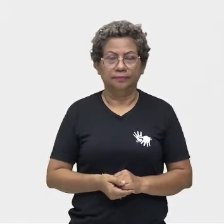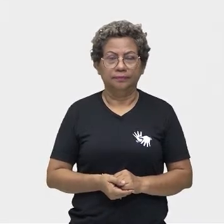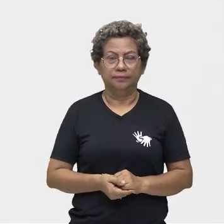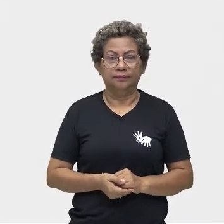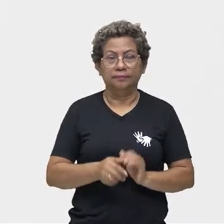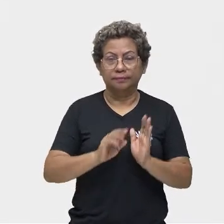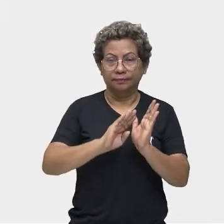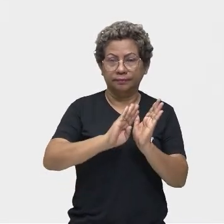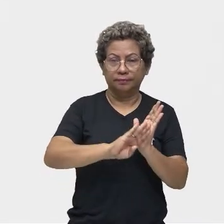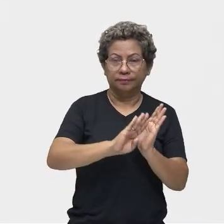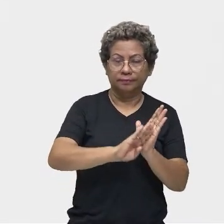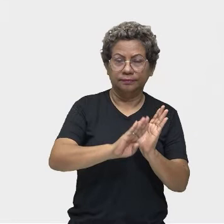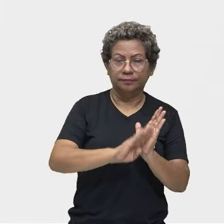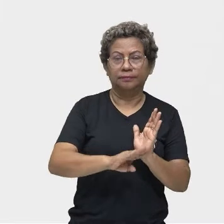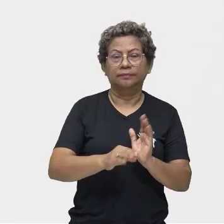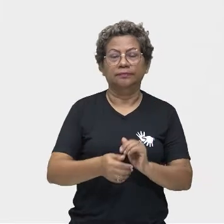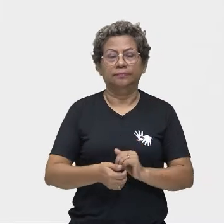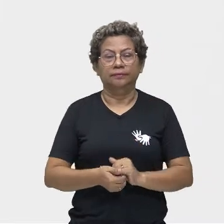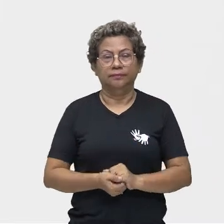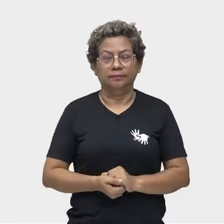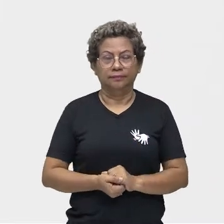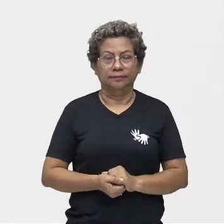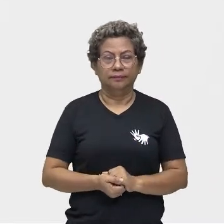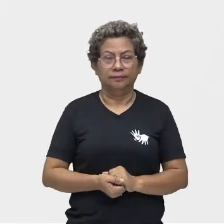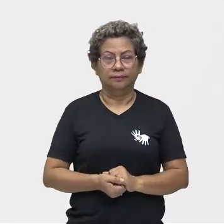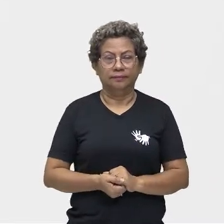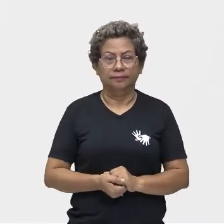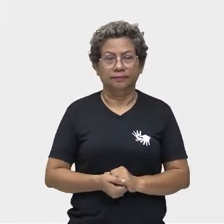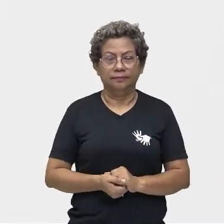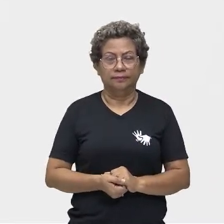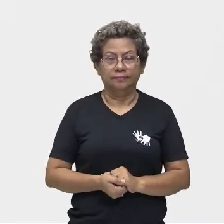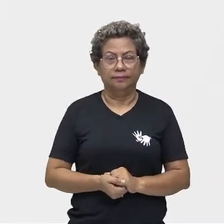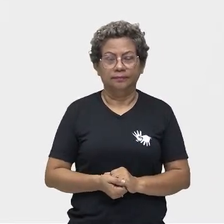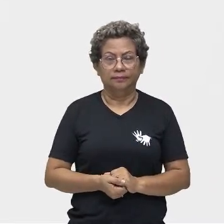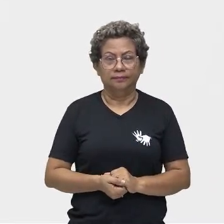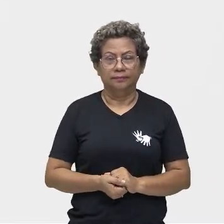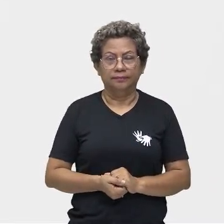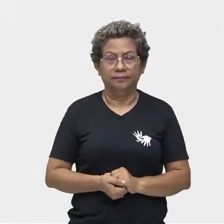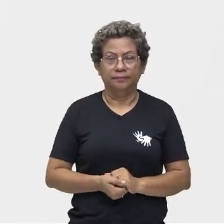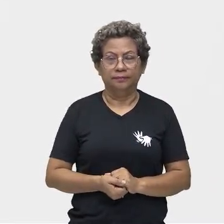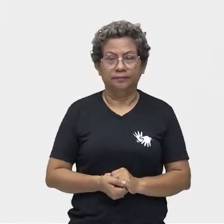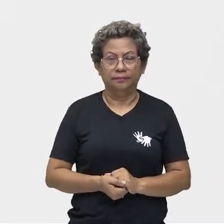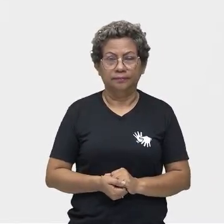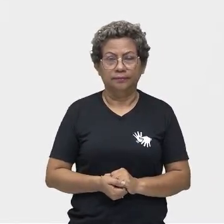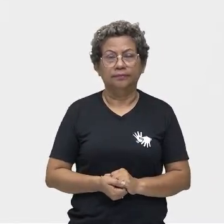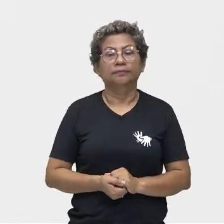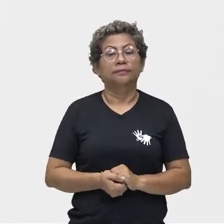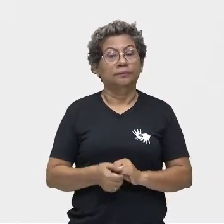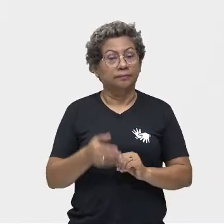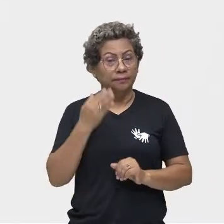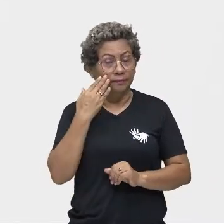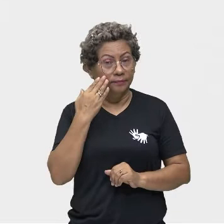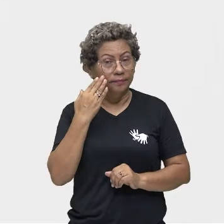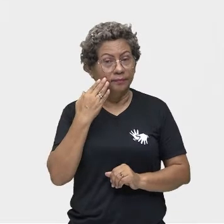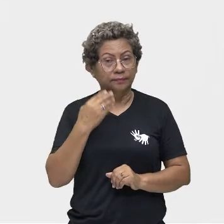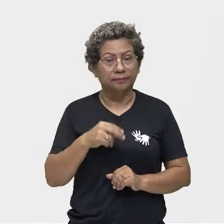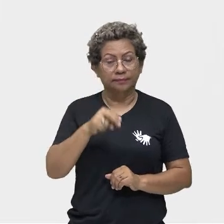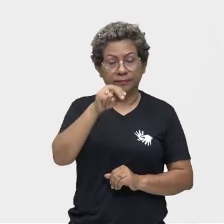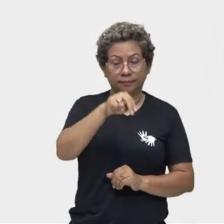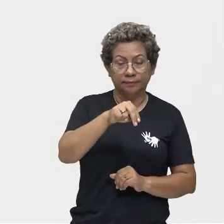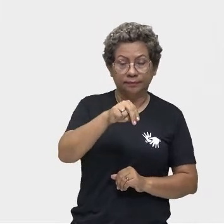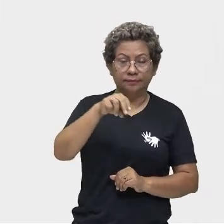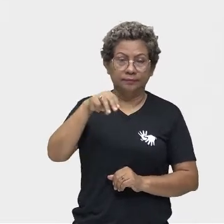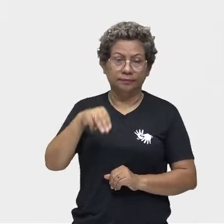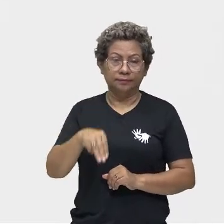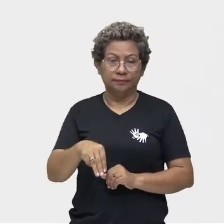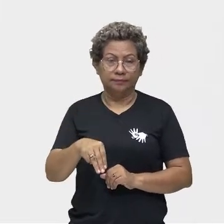Que ali está colocado N, né? Então, para ficar igual ali a tabela, vamos colocar aqui B,